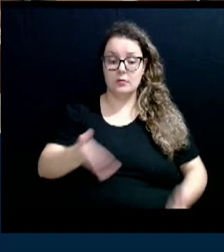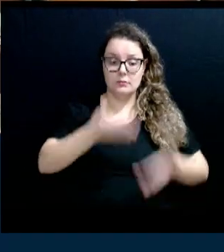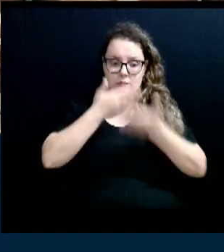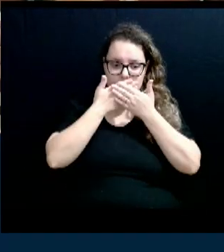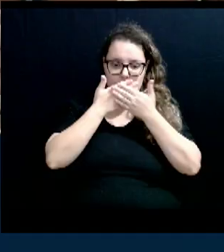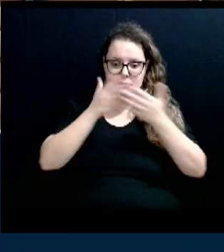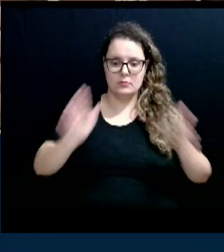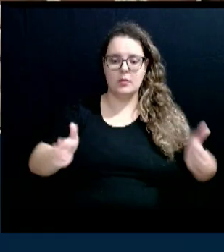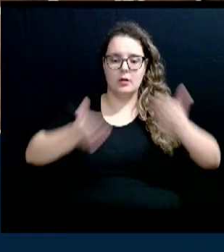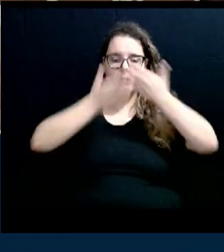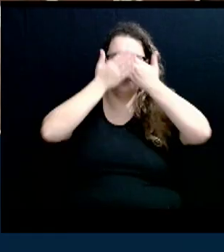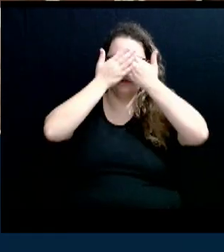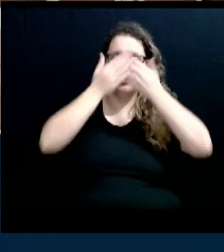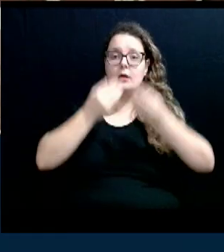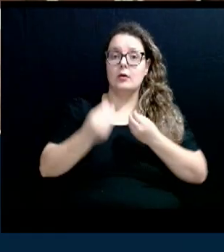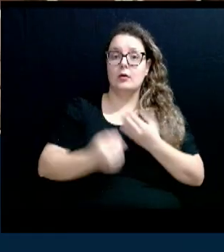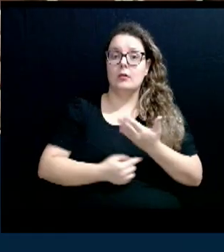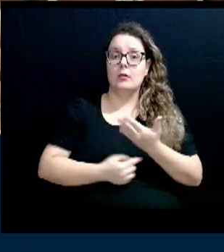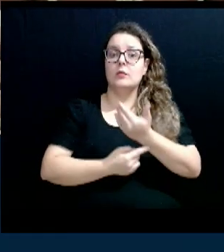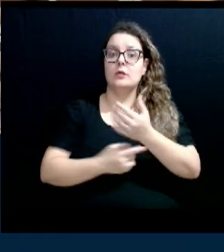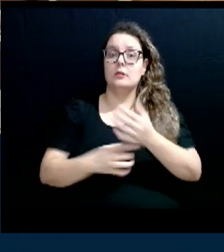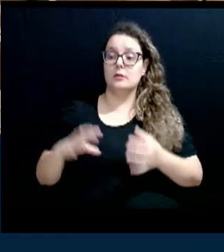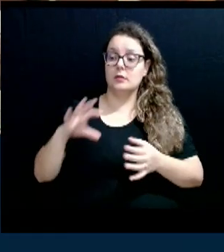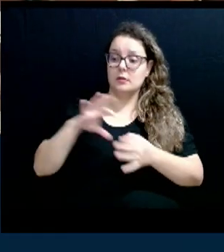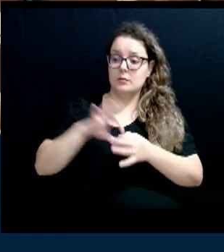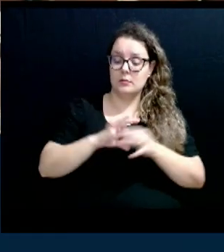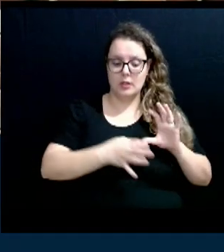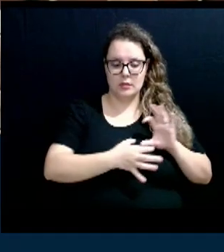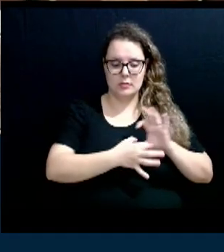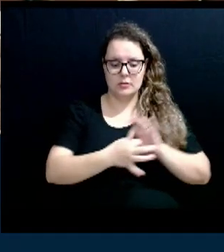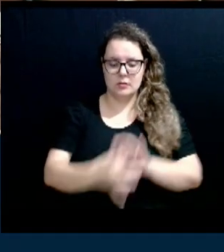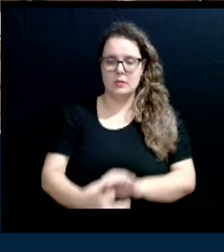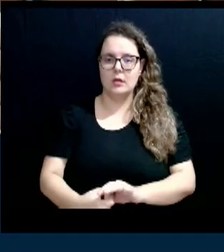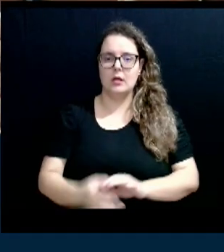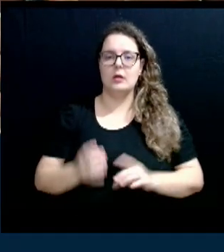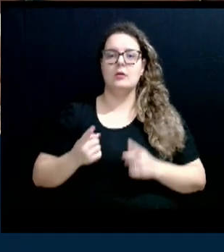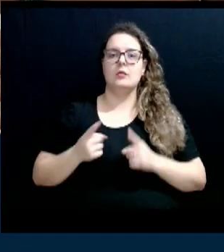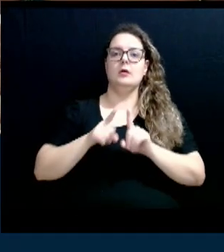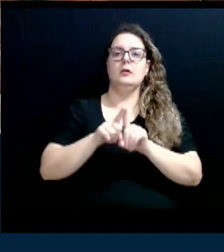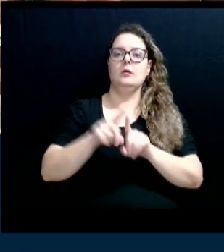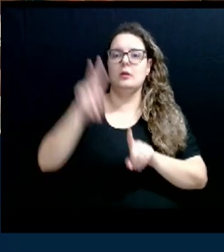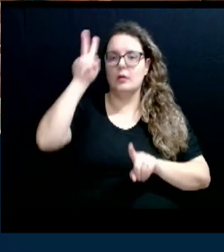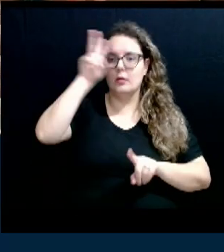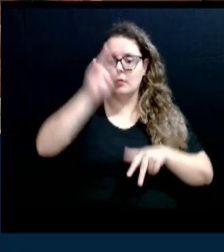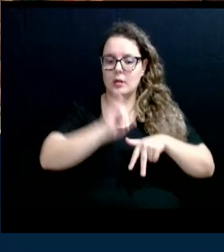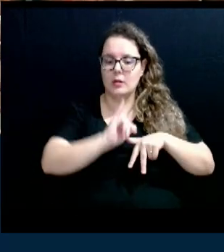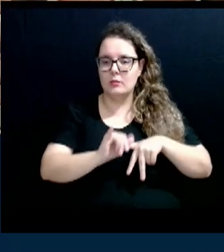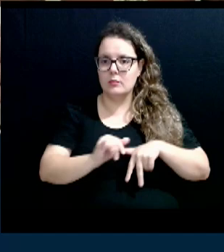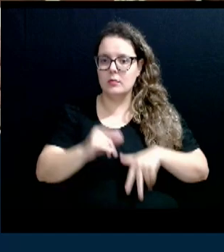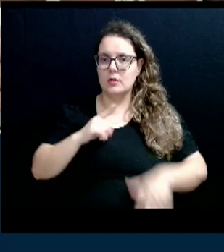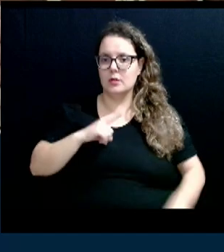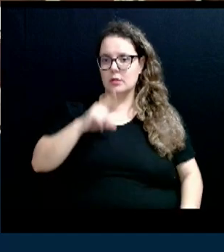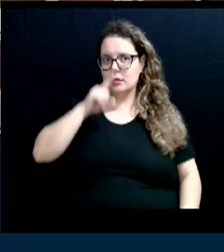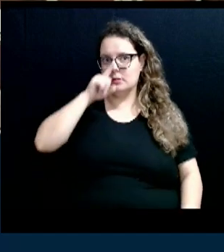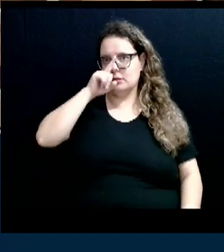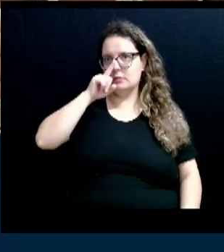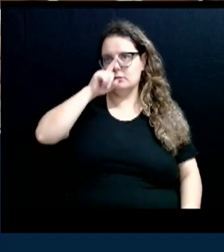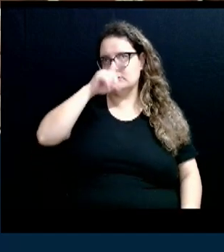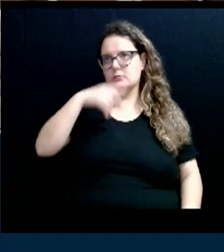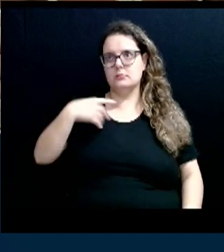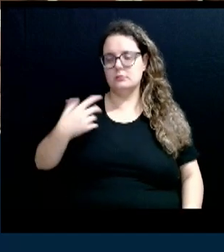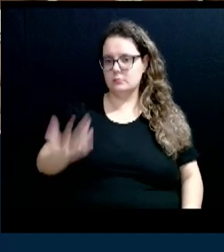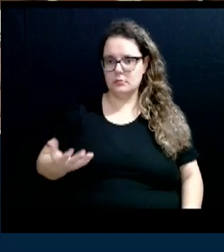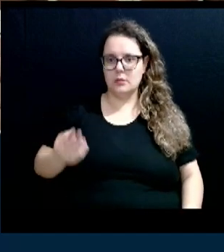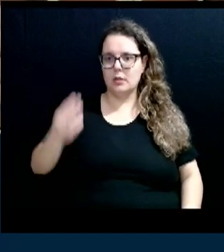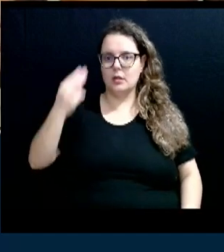tecnologia, nesse contexto, ela se torna aliada para a gente resgatar as narrativas? Há riscos de que a memória